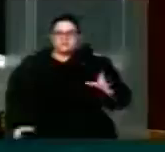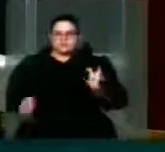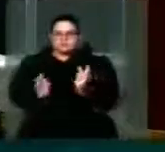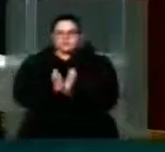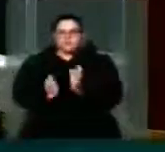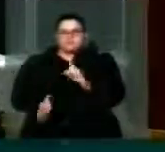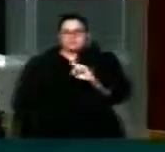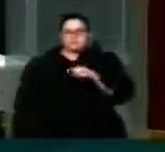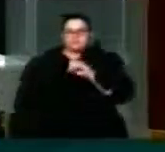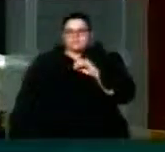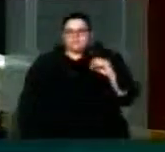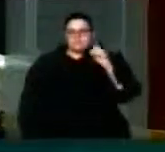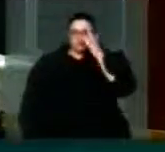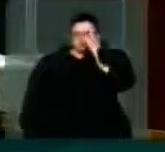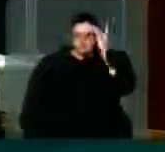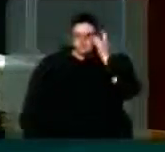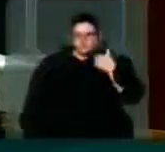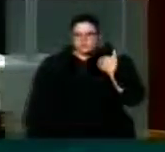12 anos completos,